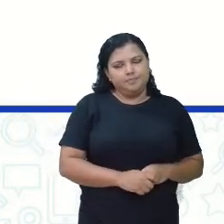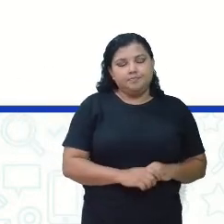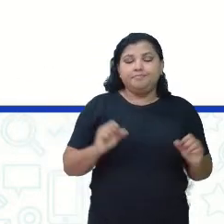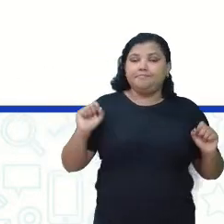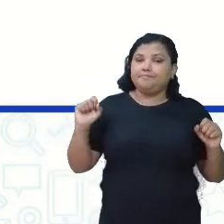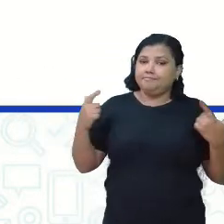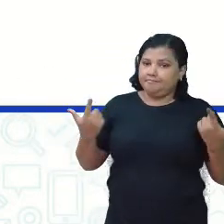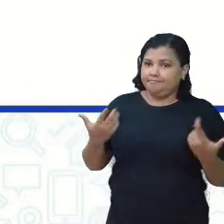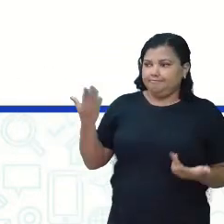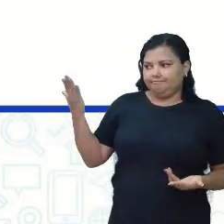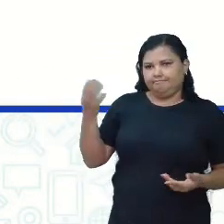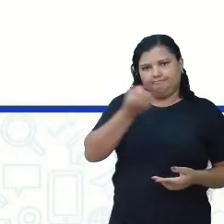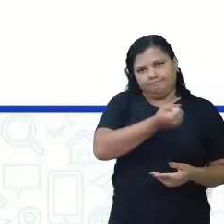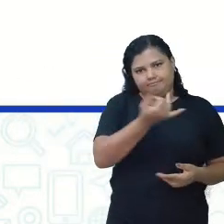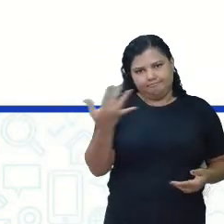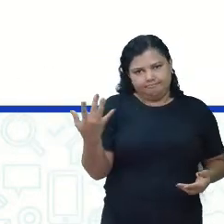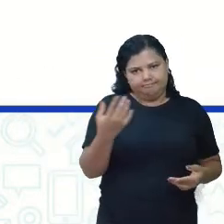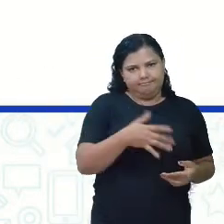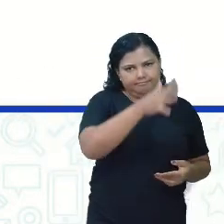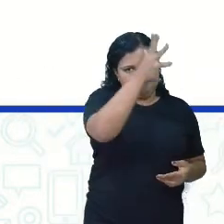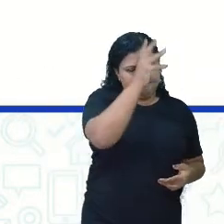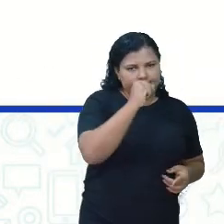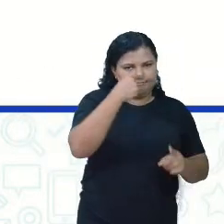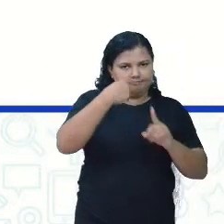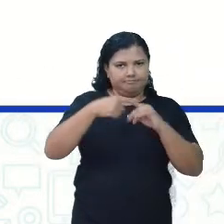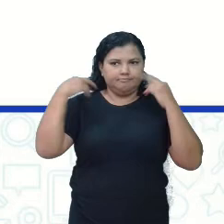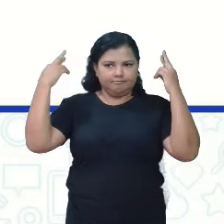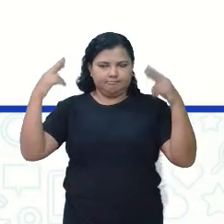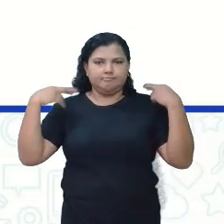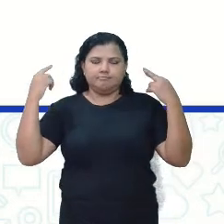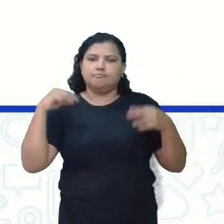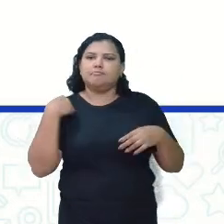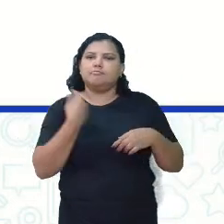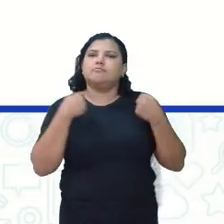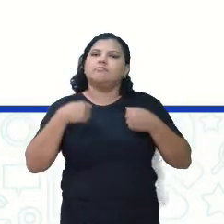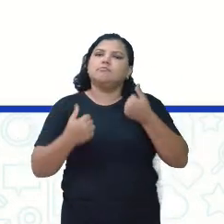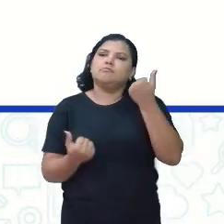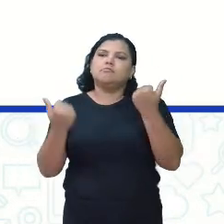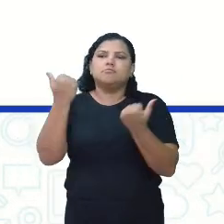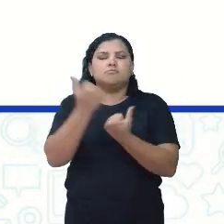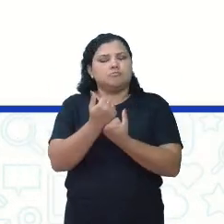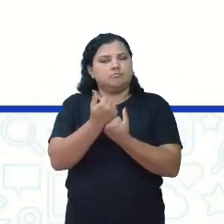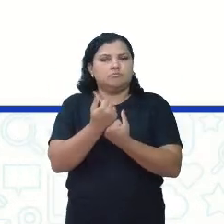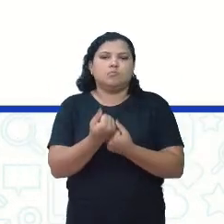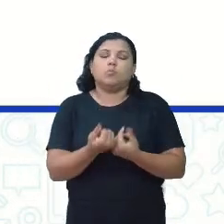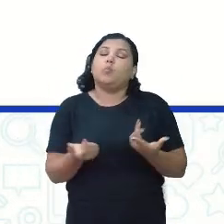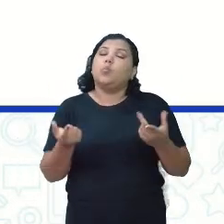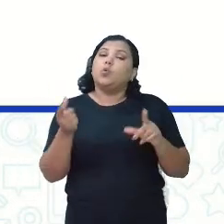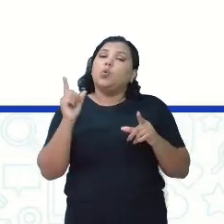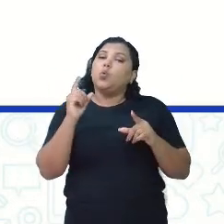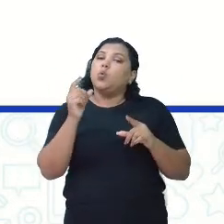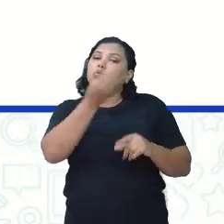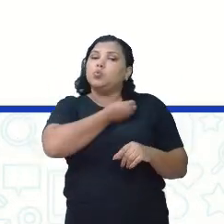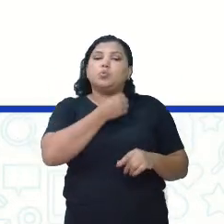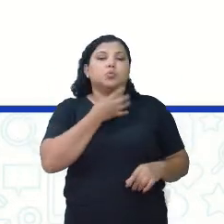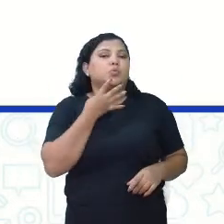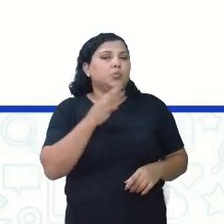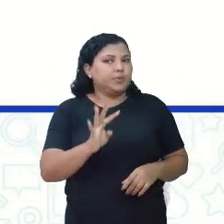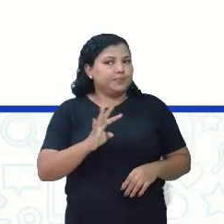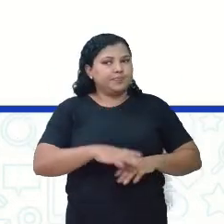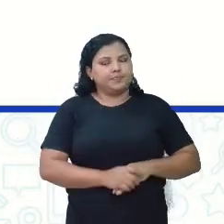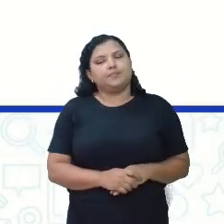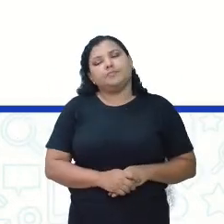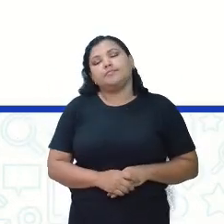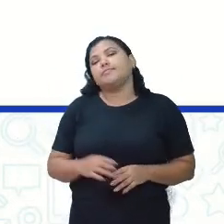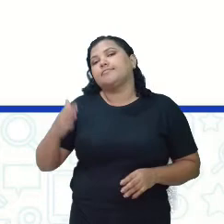Claro que essa quantidade de galinhas e essa quantidade de carneiros a gente tem que substituir por uma incógnita, né, que é um termo desconhecido.